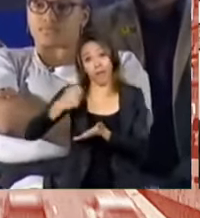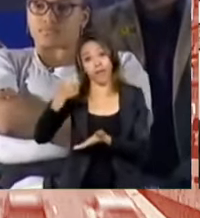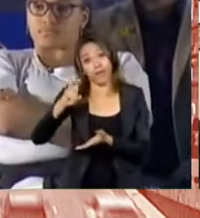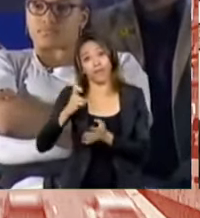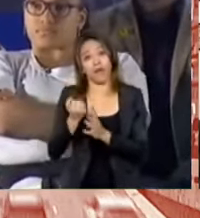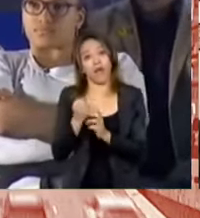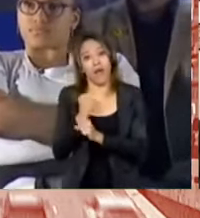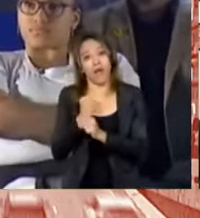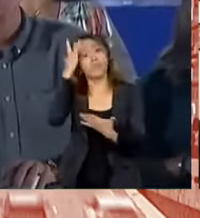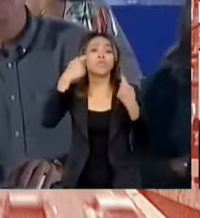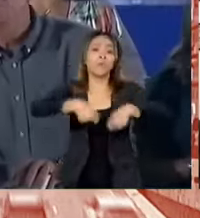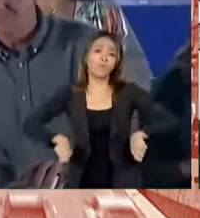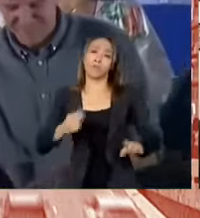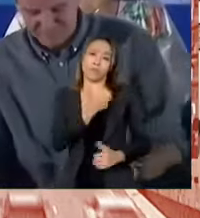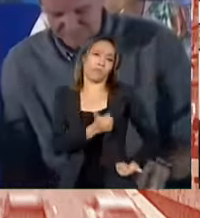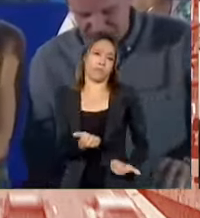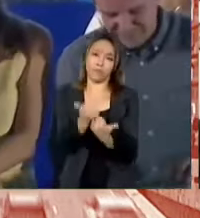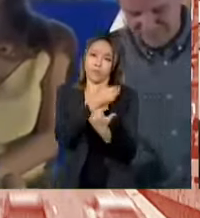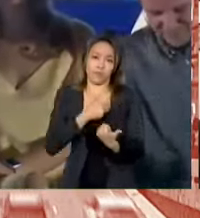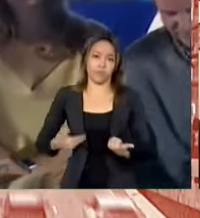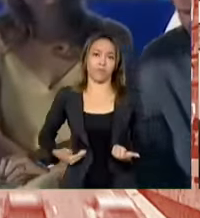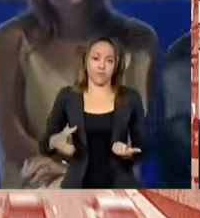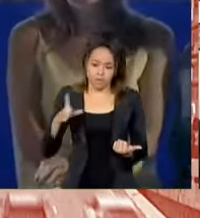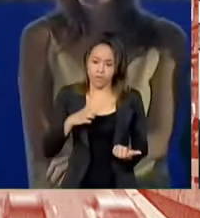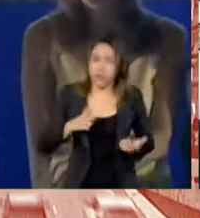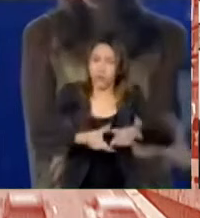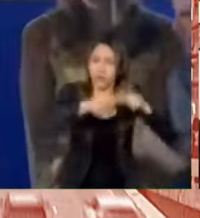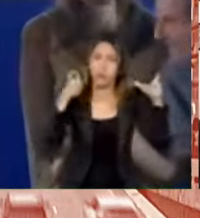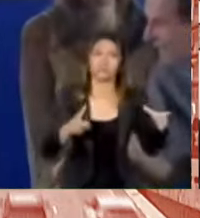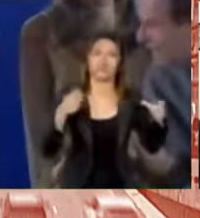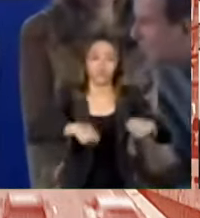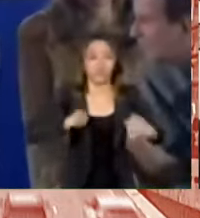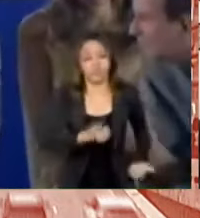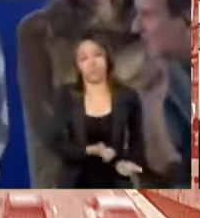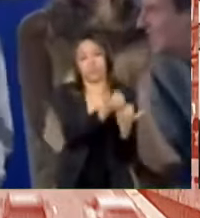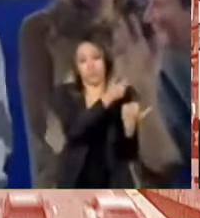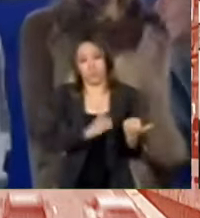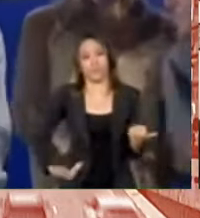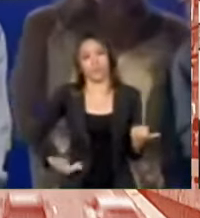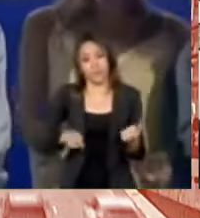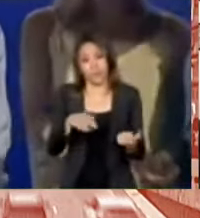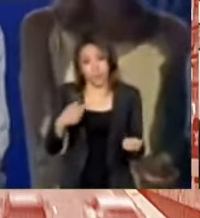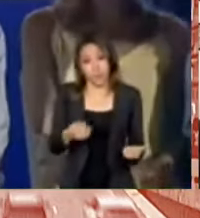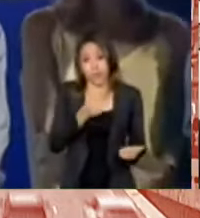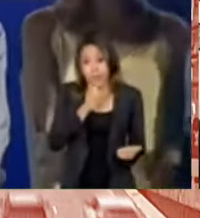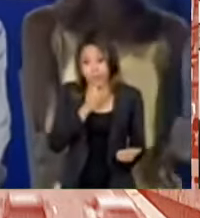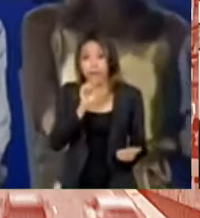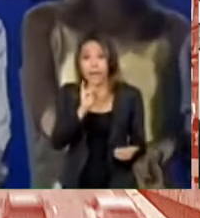né? Tem que ter uma relação com a União, tem que ter uma relação com o governo federal. O Cláudio no Rio de Janeiro